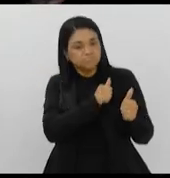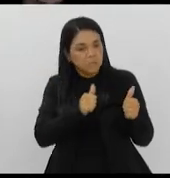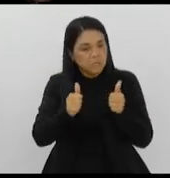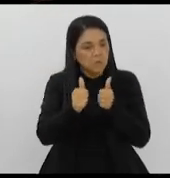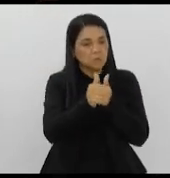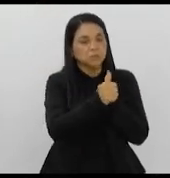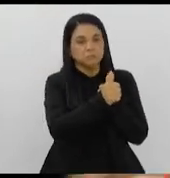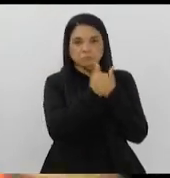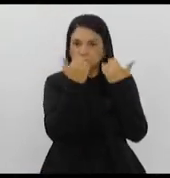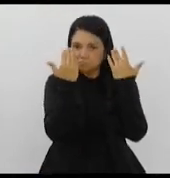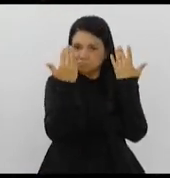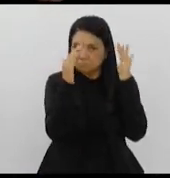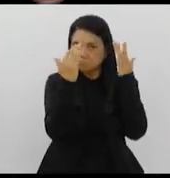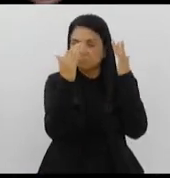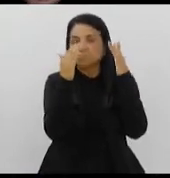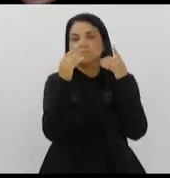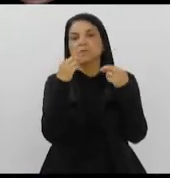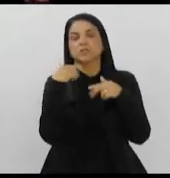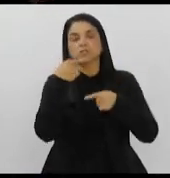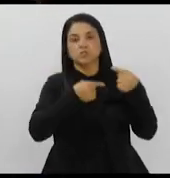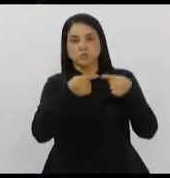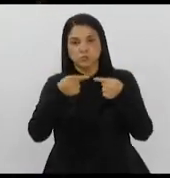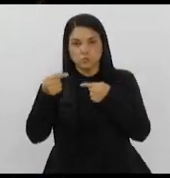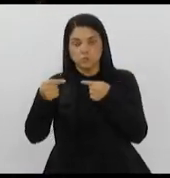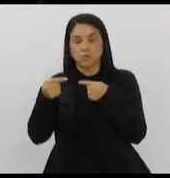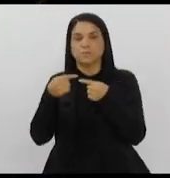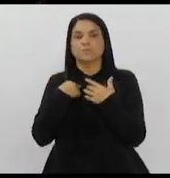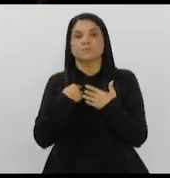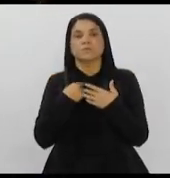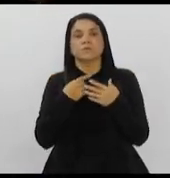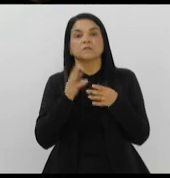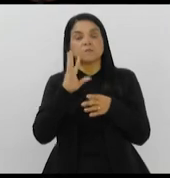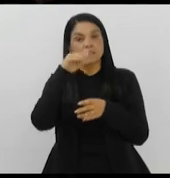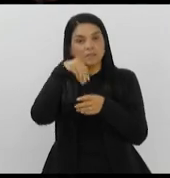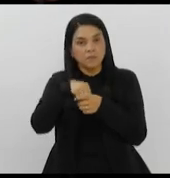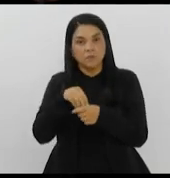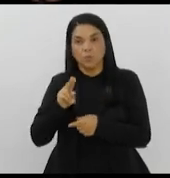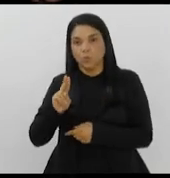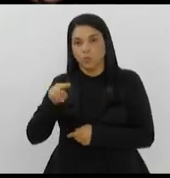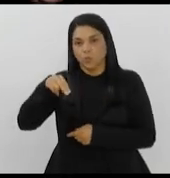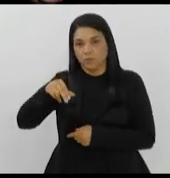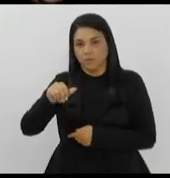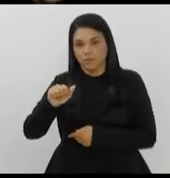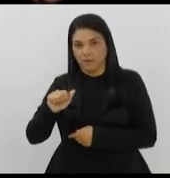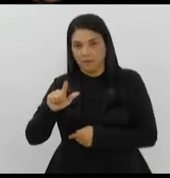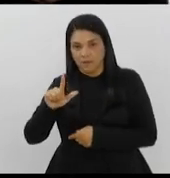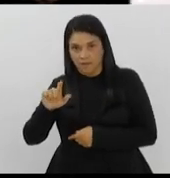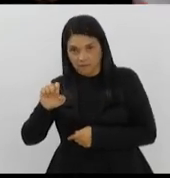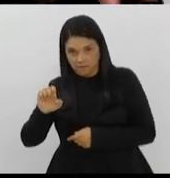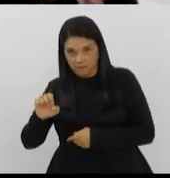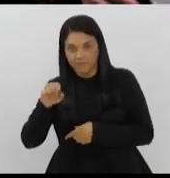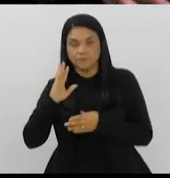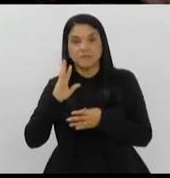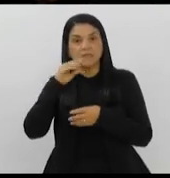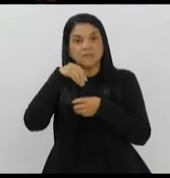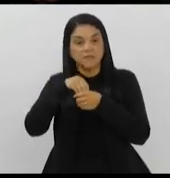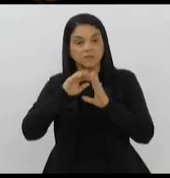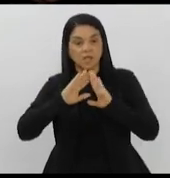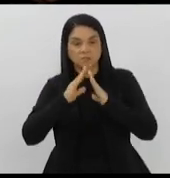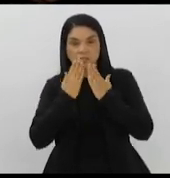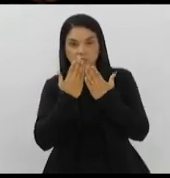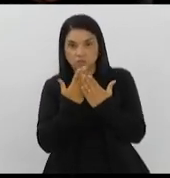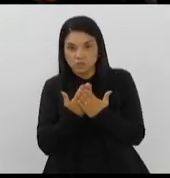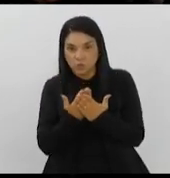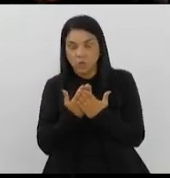discussão. Também no âmbito da UNALI, senhor presidente, se estabeleceu o Colégio de Presidentes das CCJs